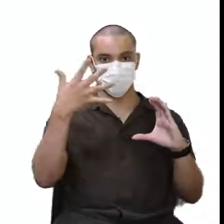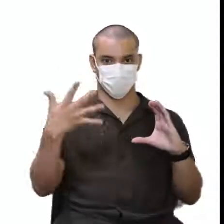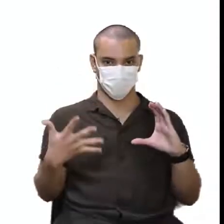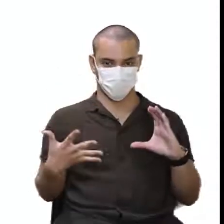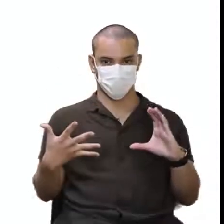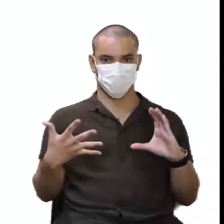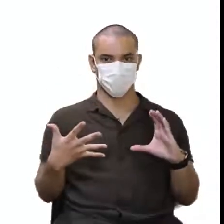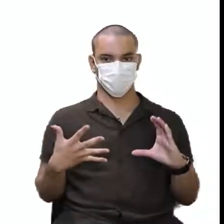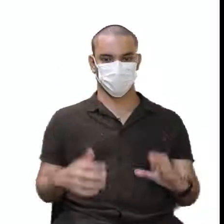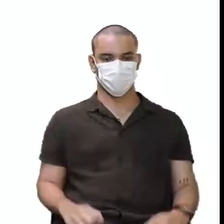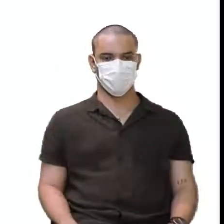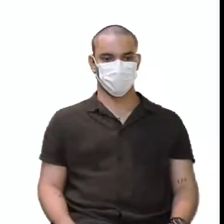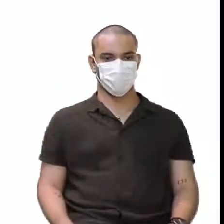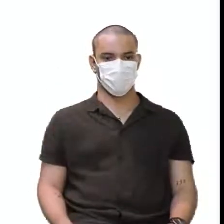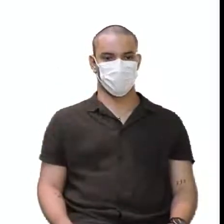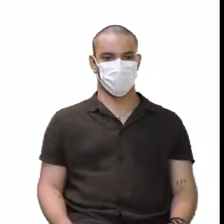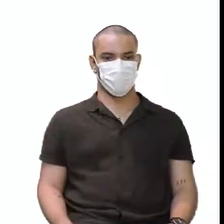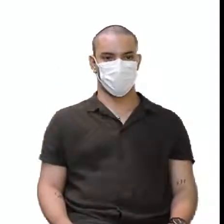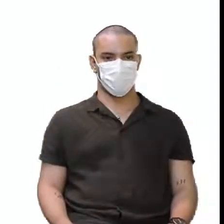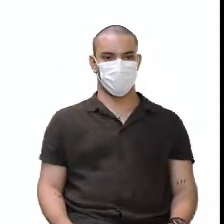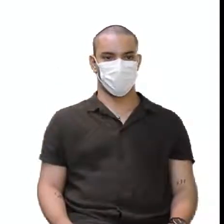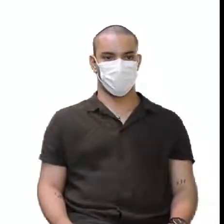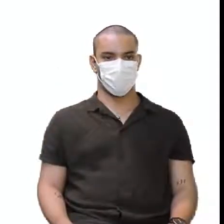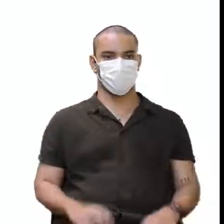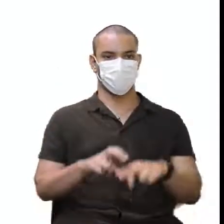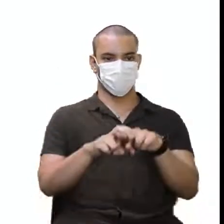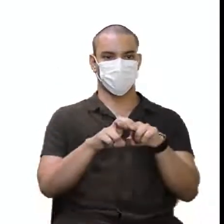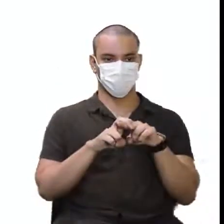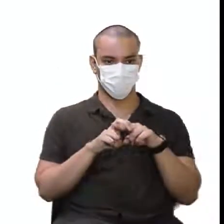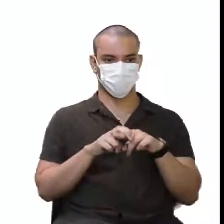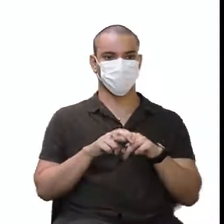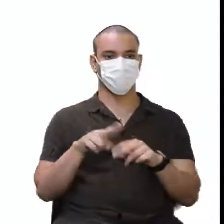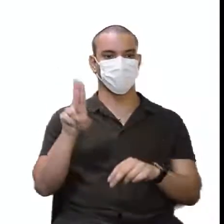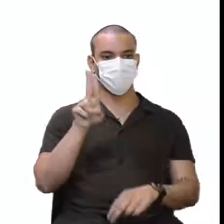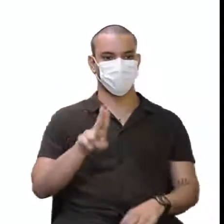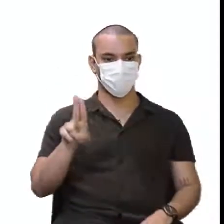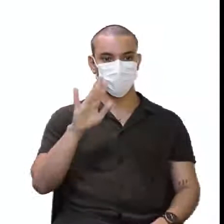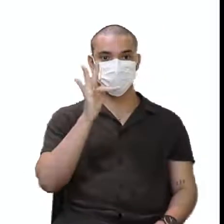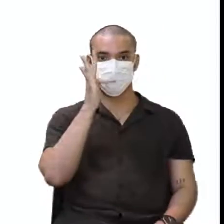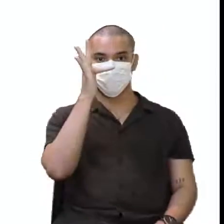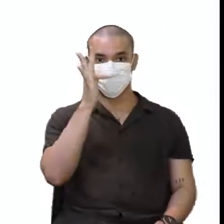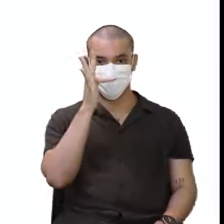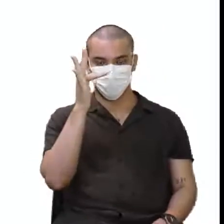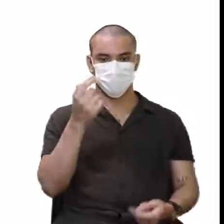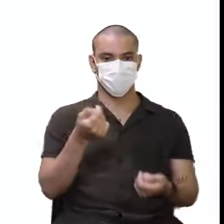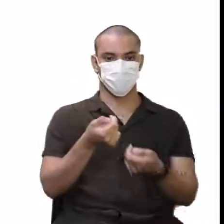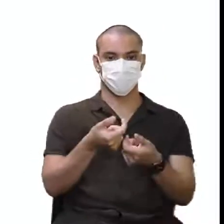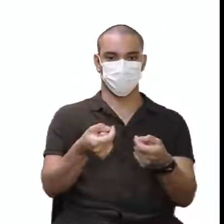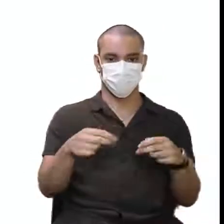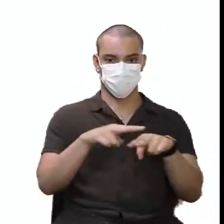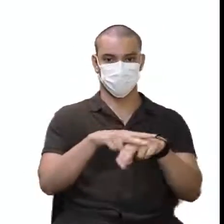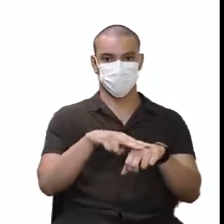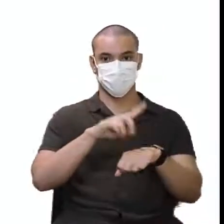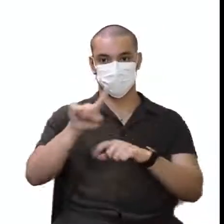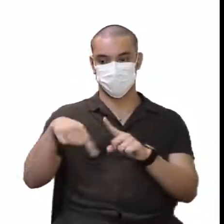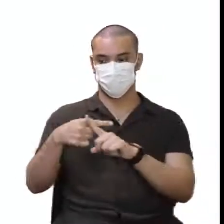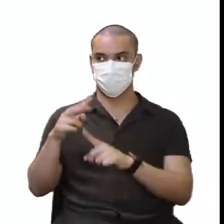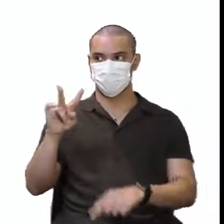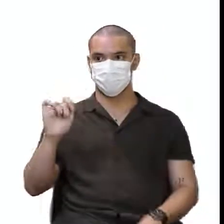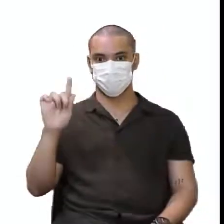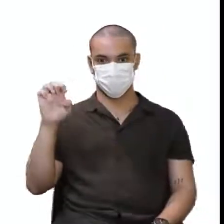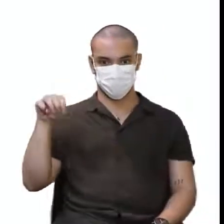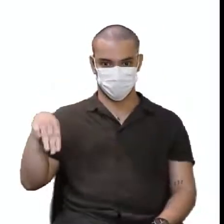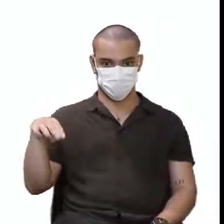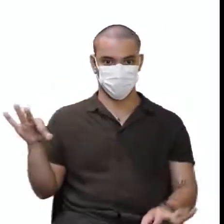tá? Então, ele pegou a flor, semente e a vagem.